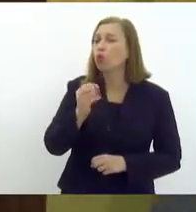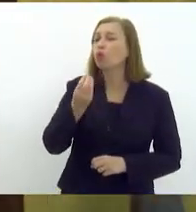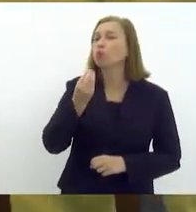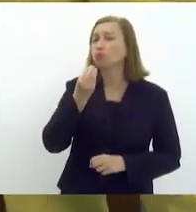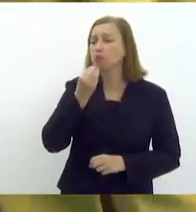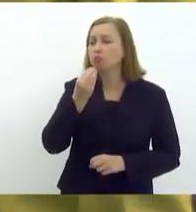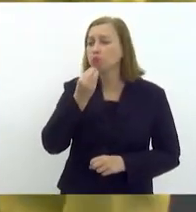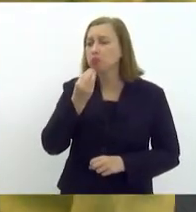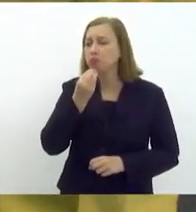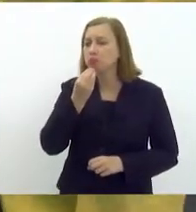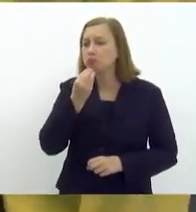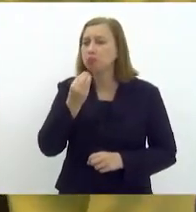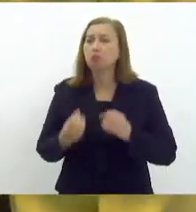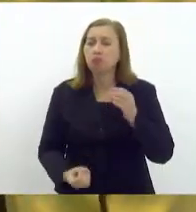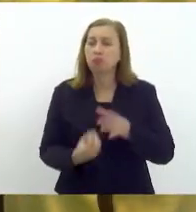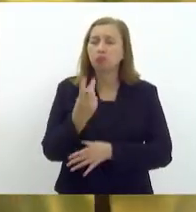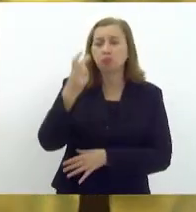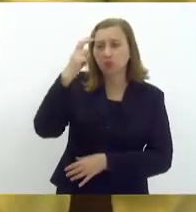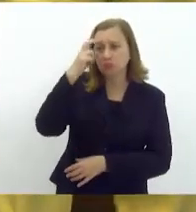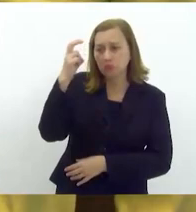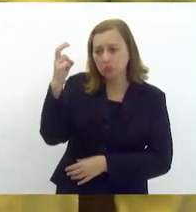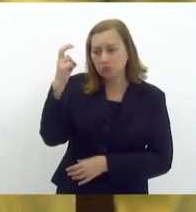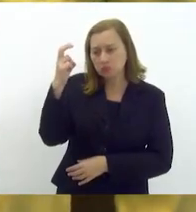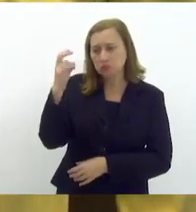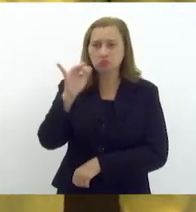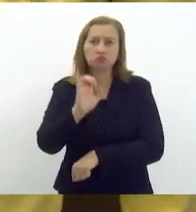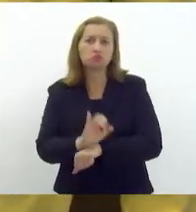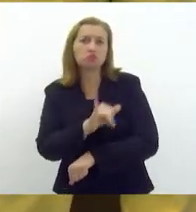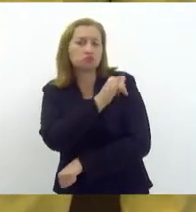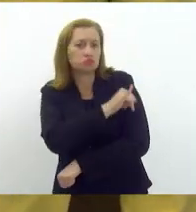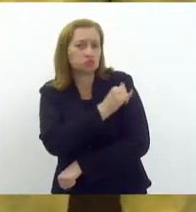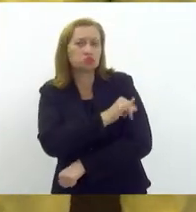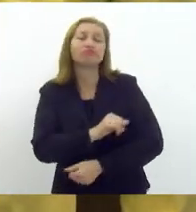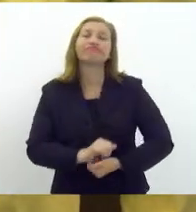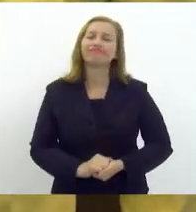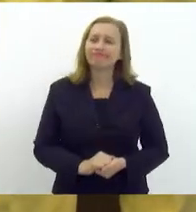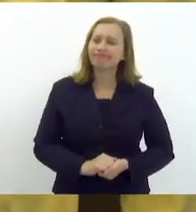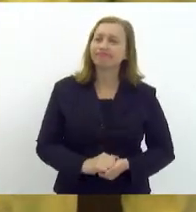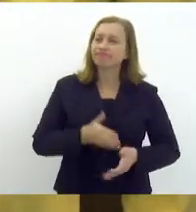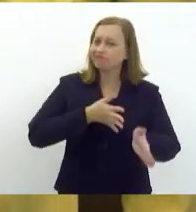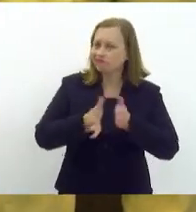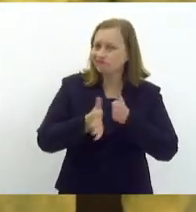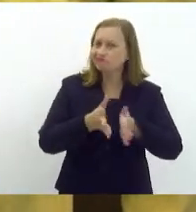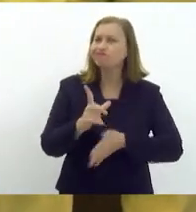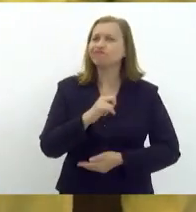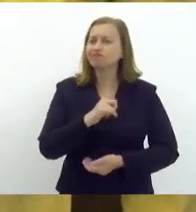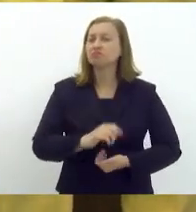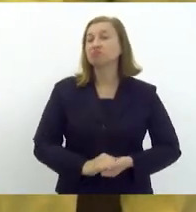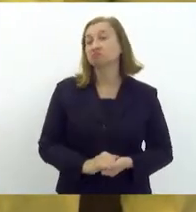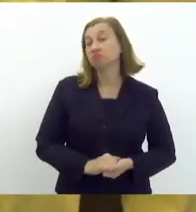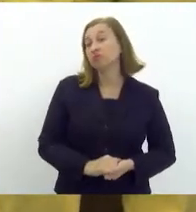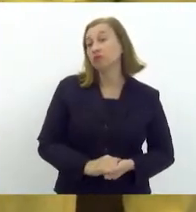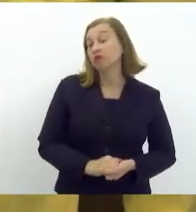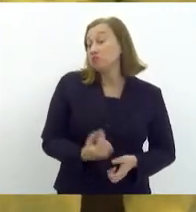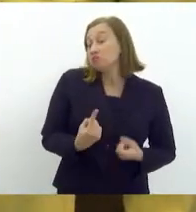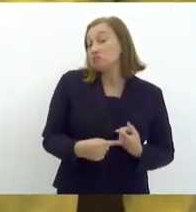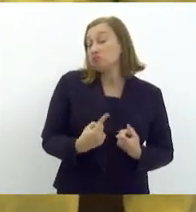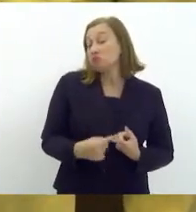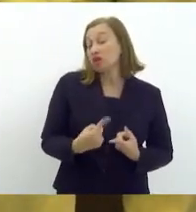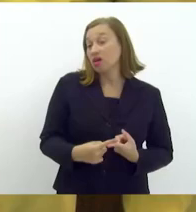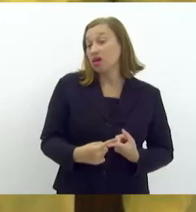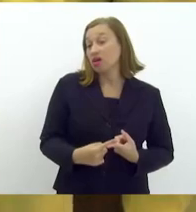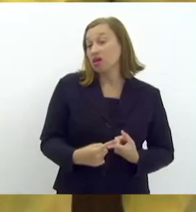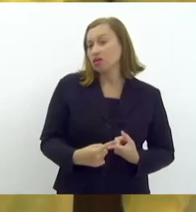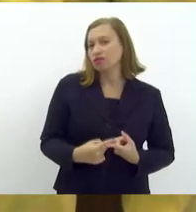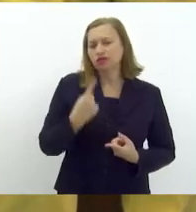aos fazedores e fazedoras de cultura do Estado do Rio de Janeiro terem acesso porque a gente tem